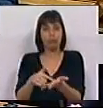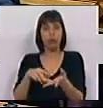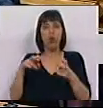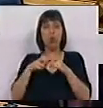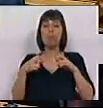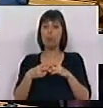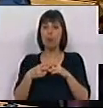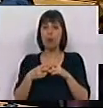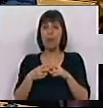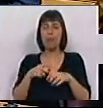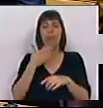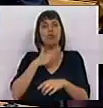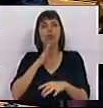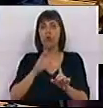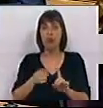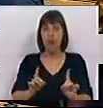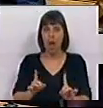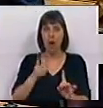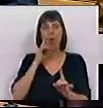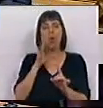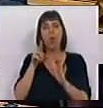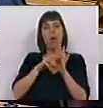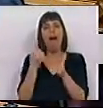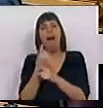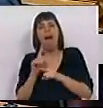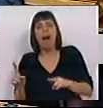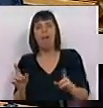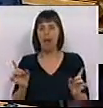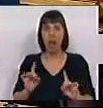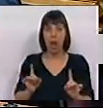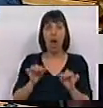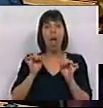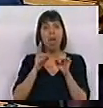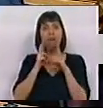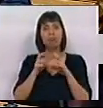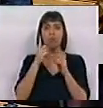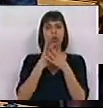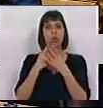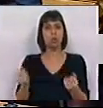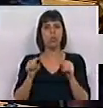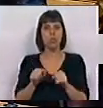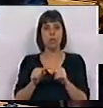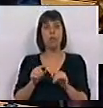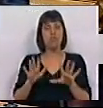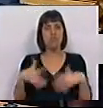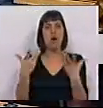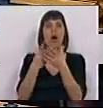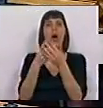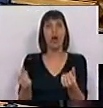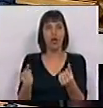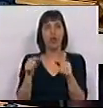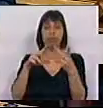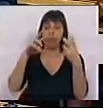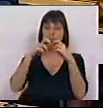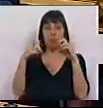problema temporariamente, não procura aqui um regime excepcional somente, procura encontrar aqui uma solução que permita resolver